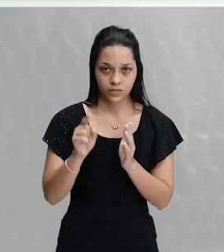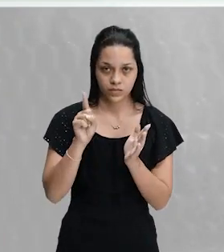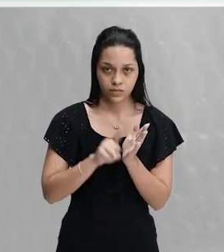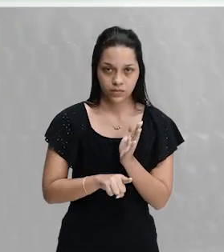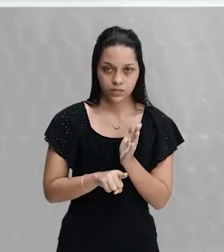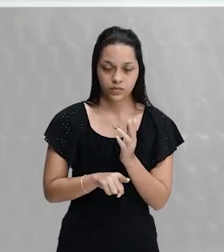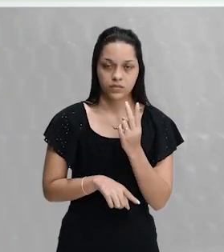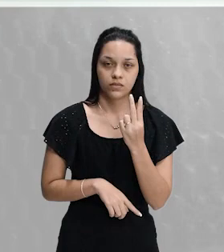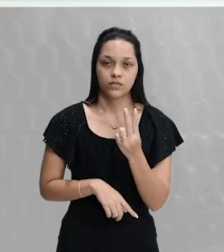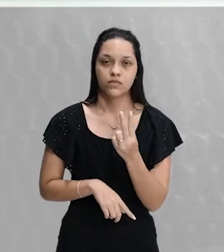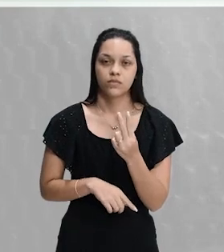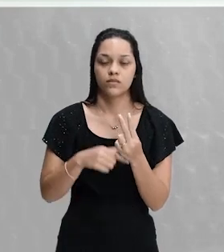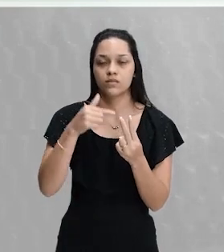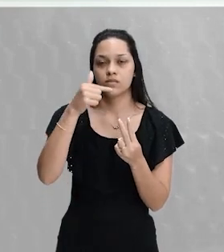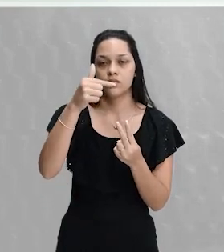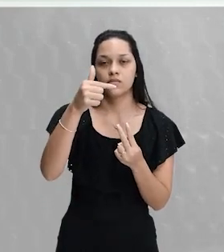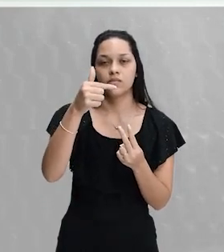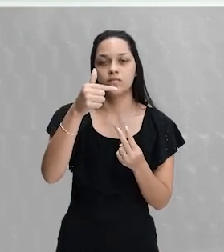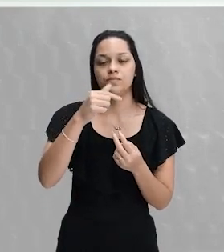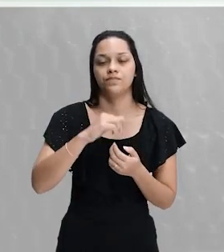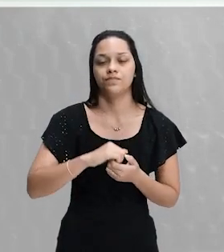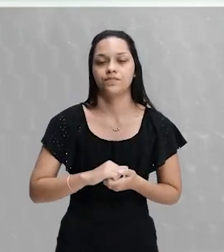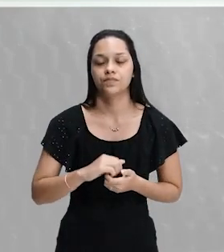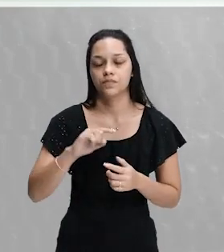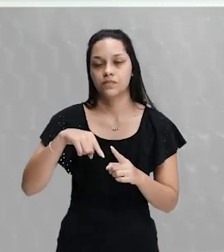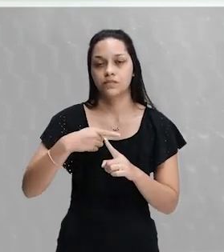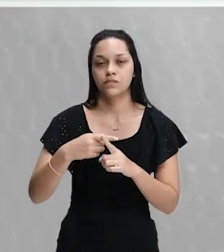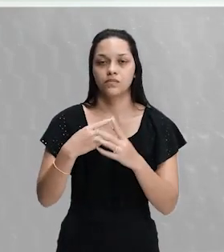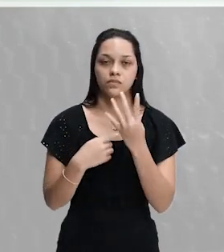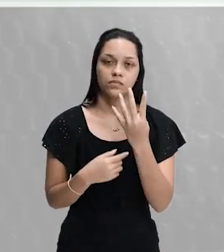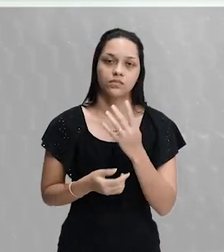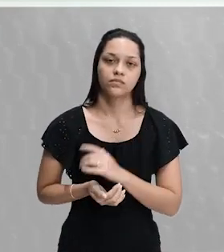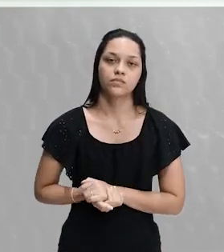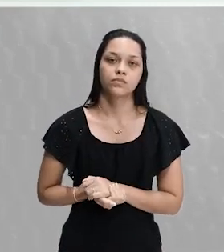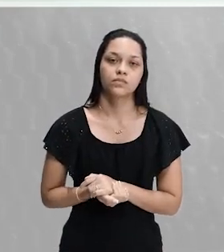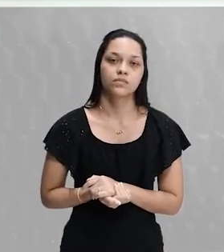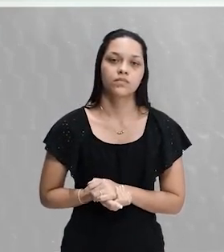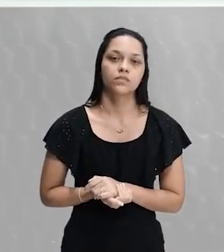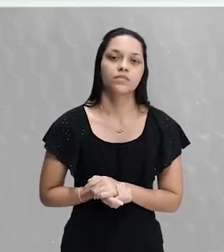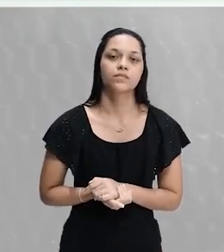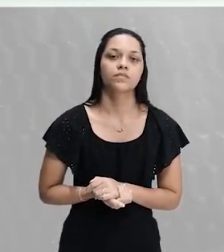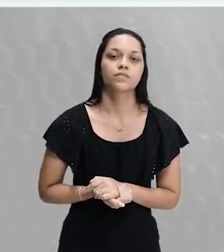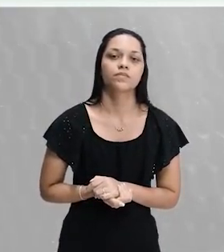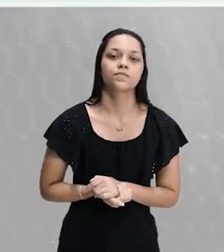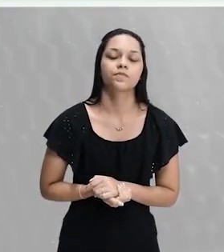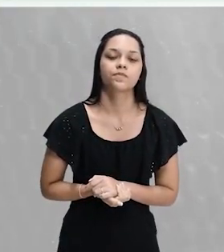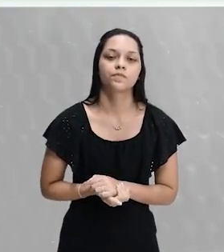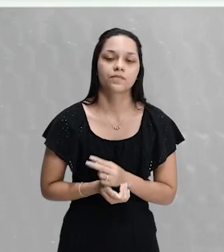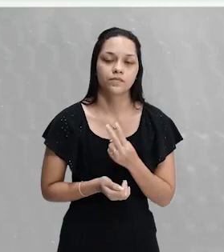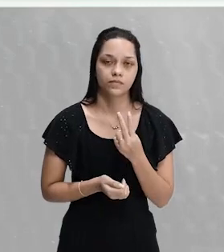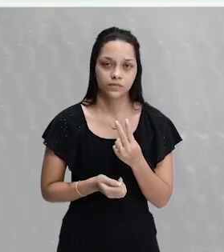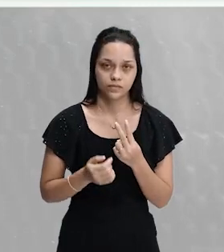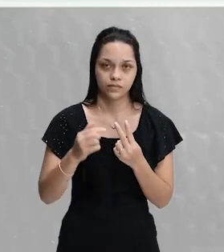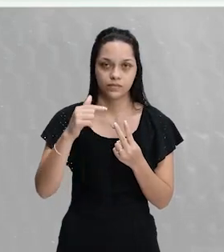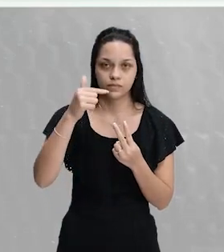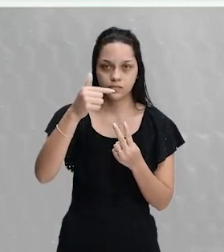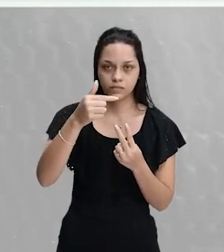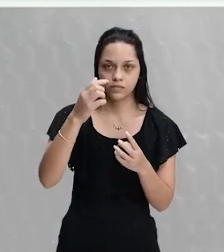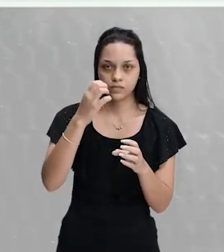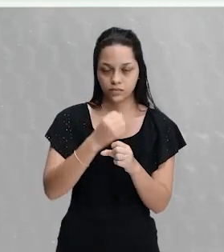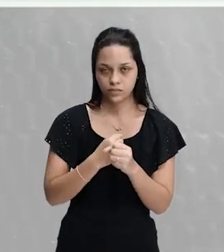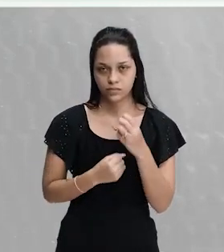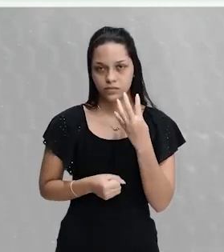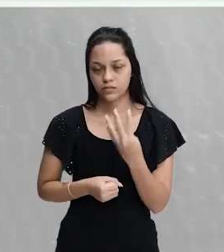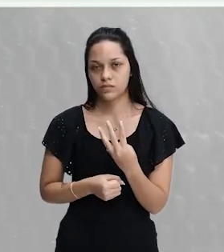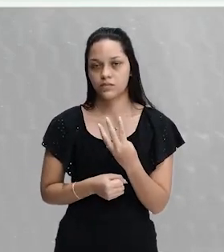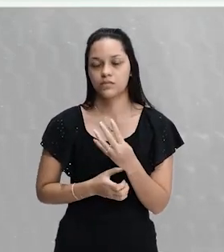Menos o 2 ao quadrado mais 4. Então, 2 ao quadrado dá 4, com menos